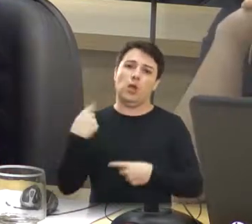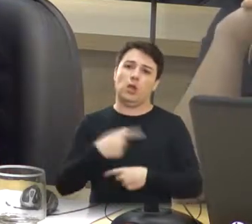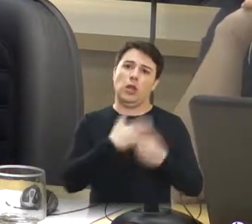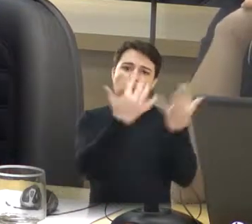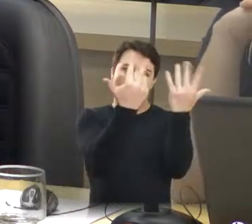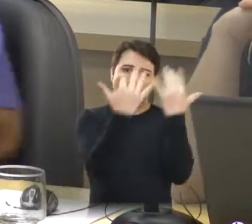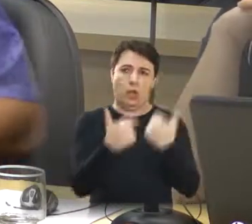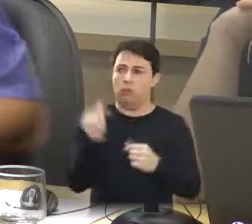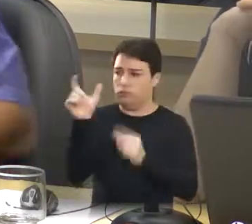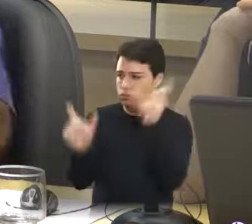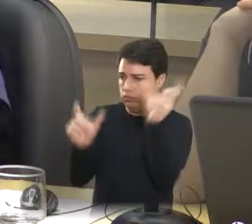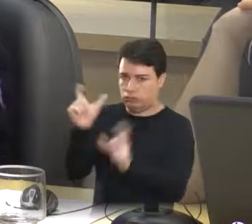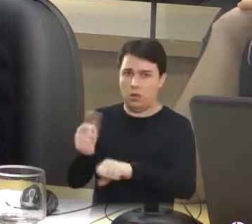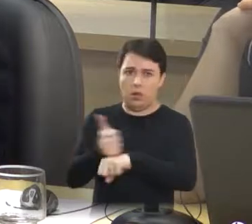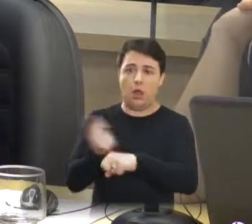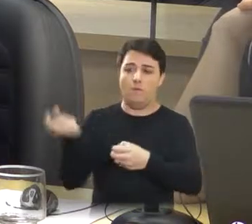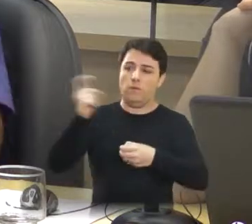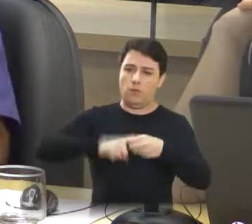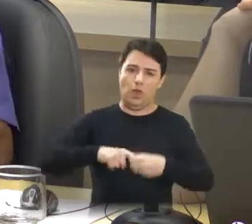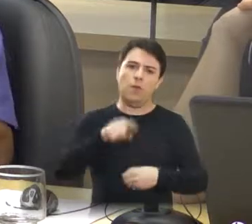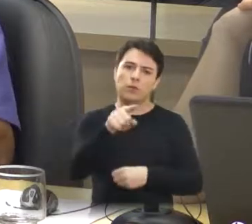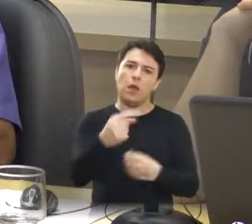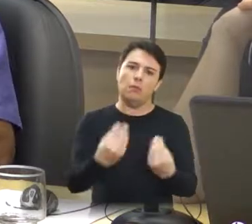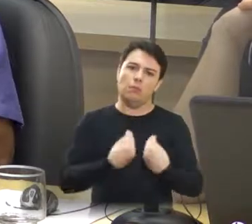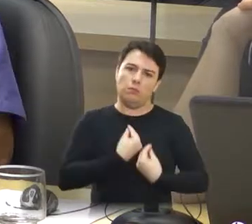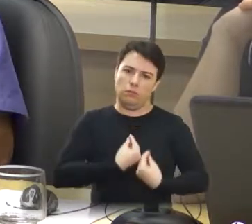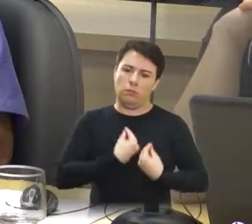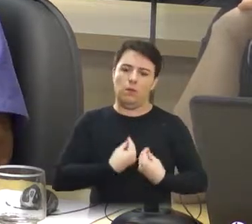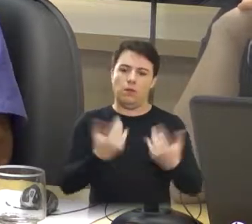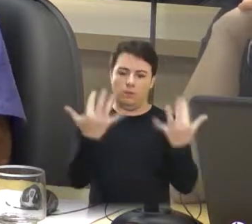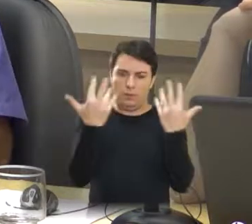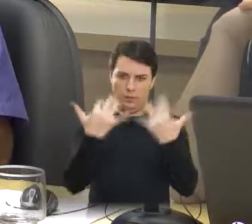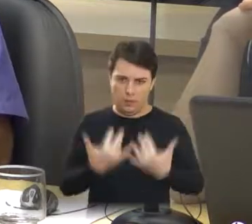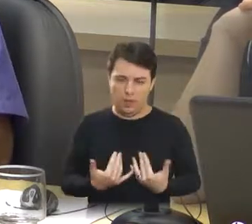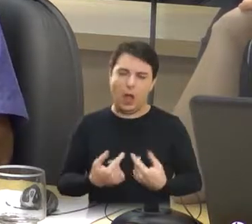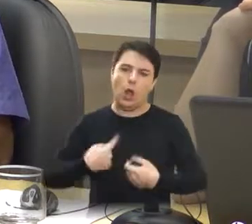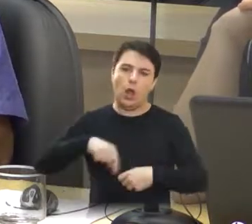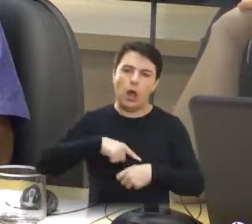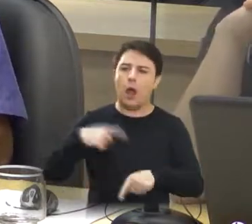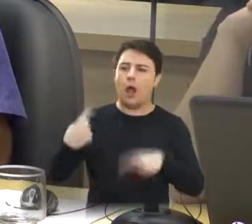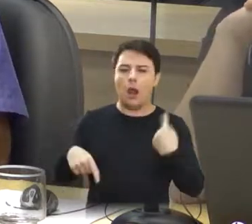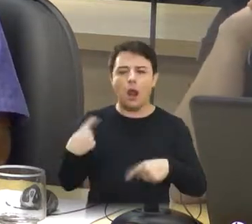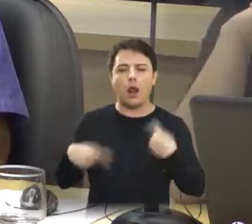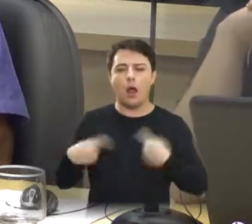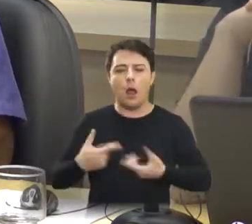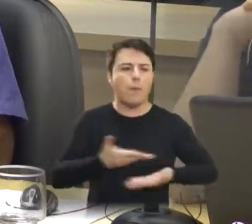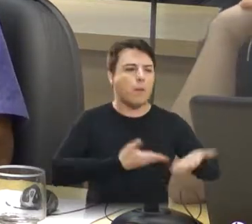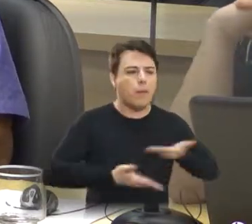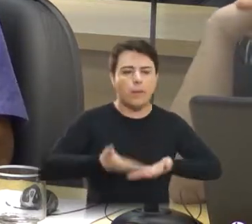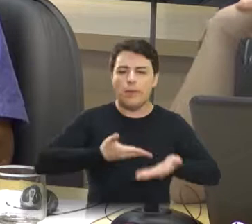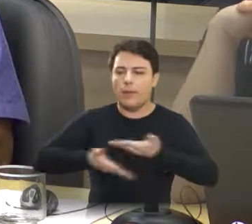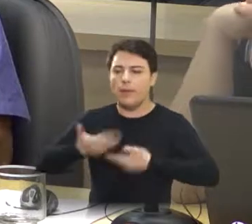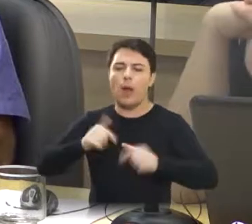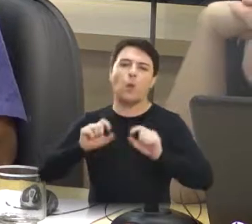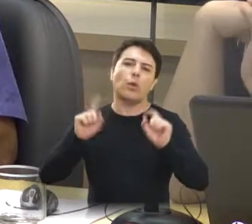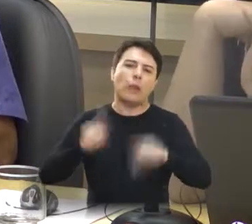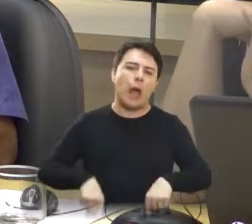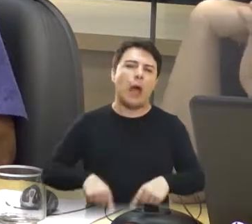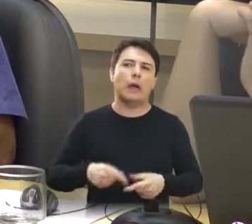Esses profissionais vão estar aqui de novo, vocês aqui, até, de repente, discutir, aprofundar mais do que vai ser viável e o que não